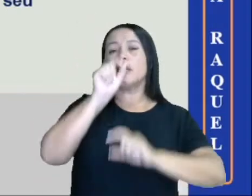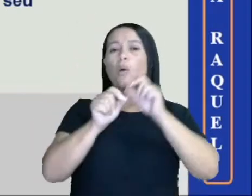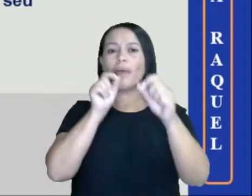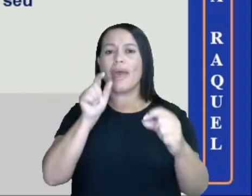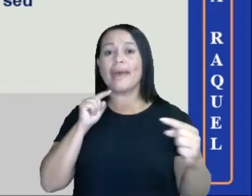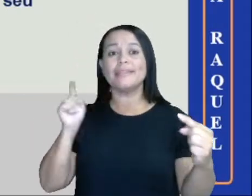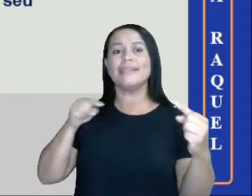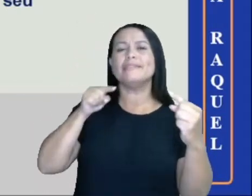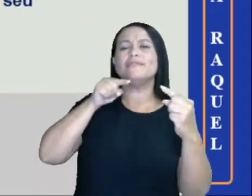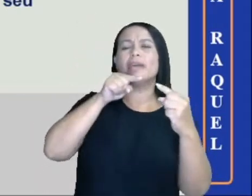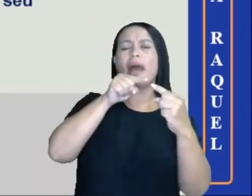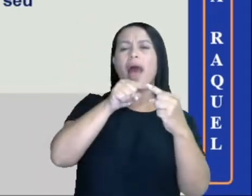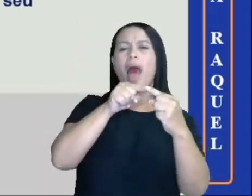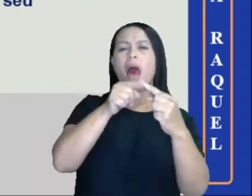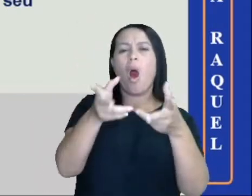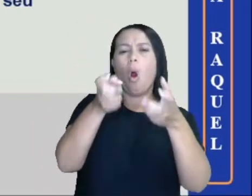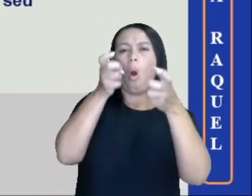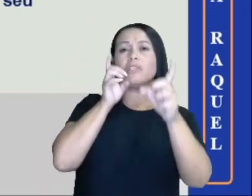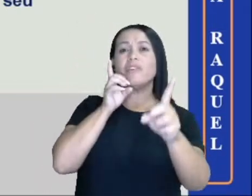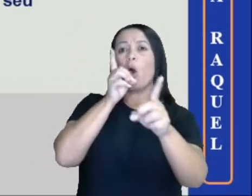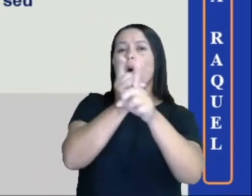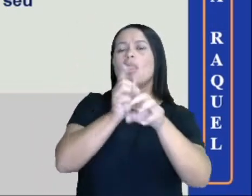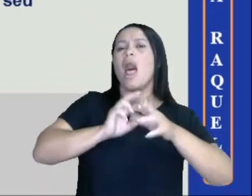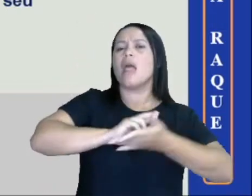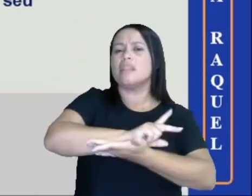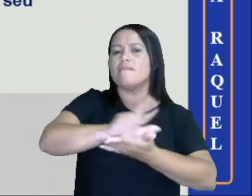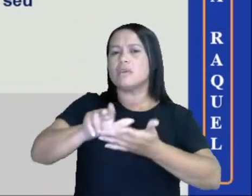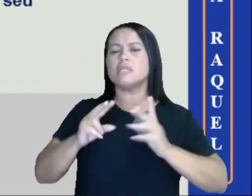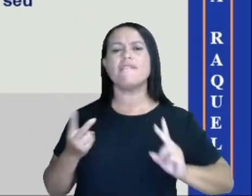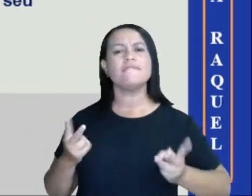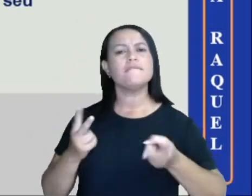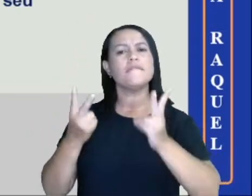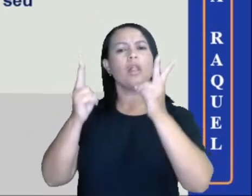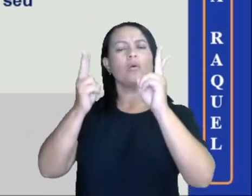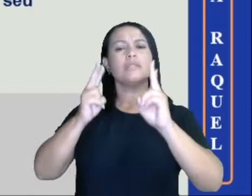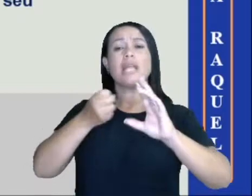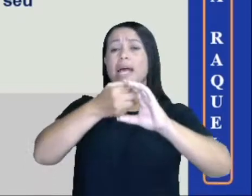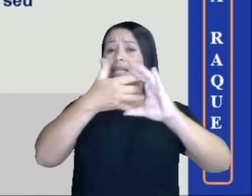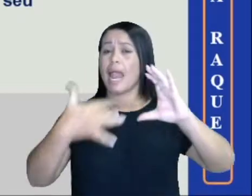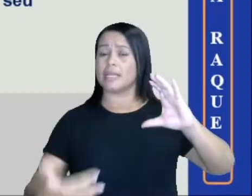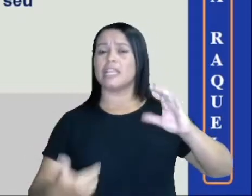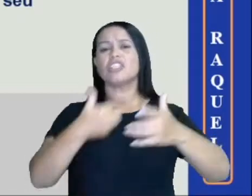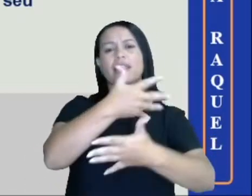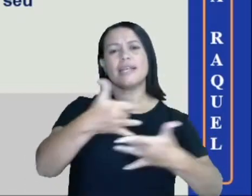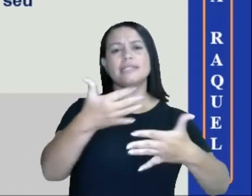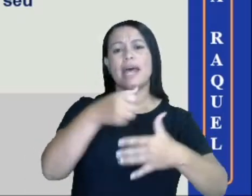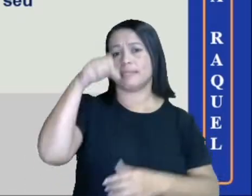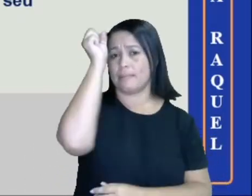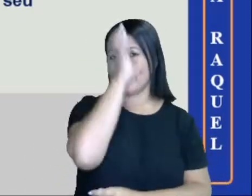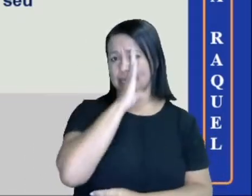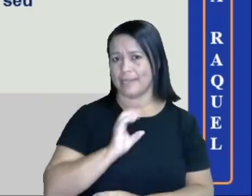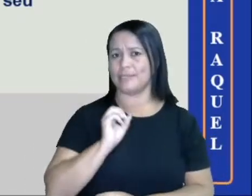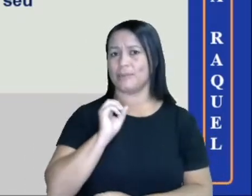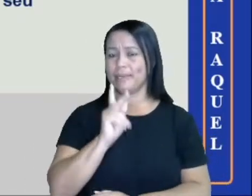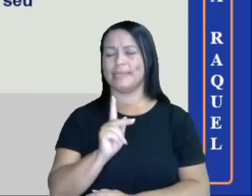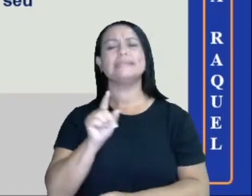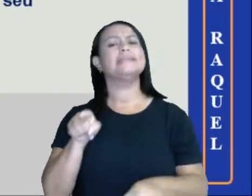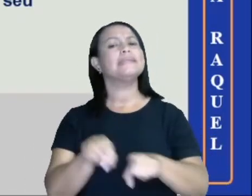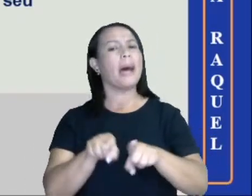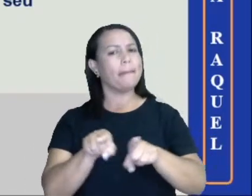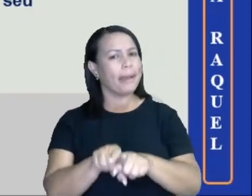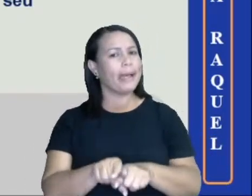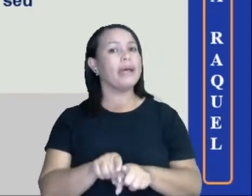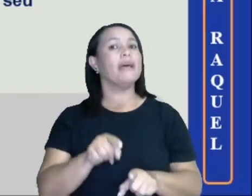as diferenças e a valorizar as diversas características das cidades brasileiras, tá bem? Também